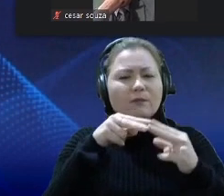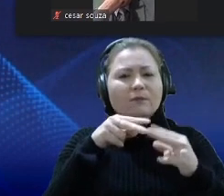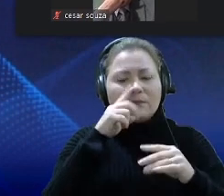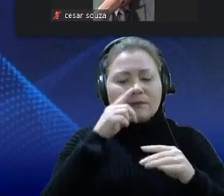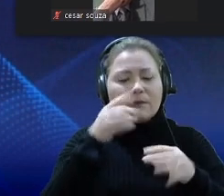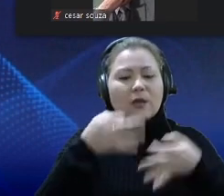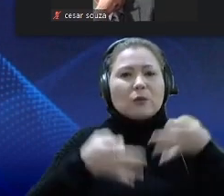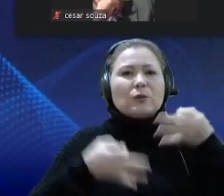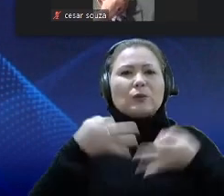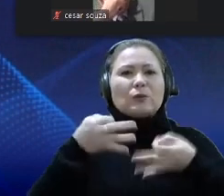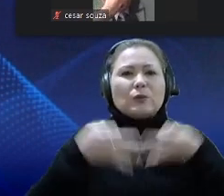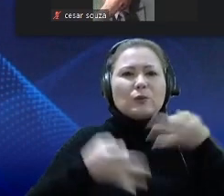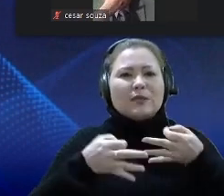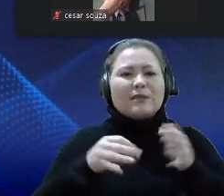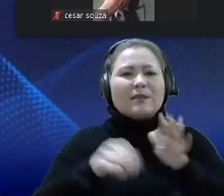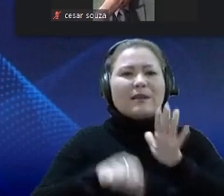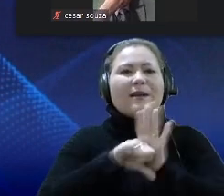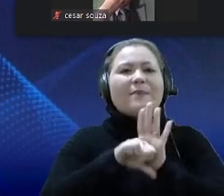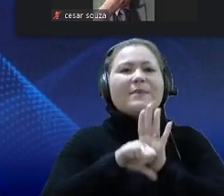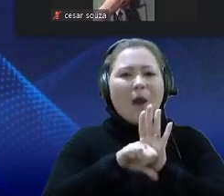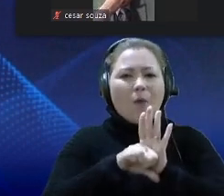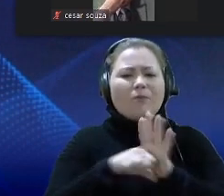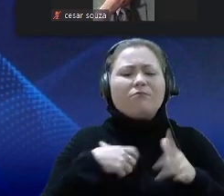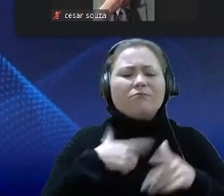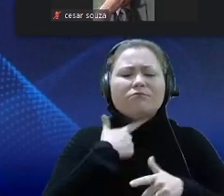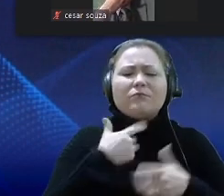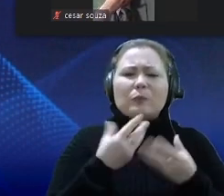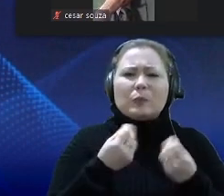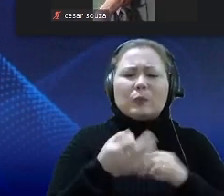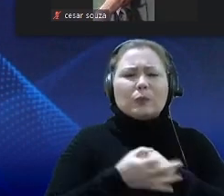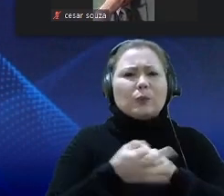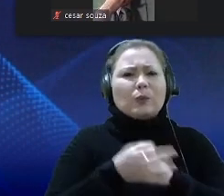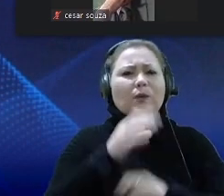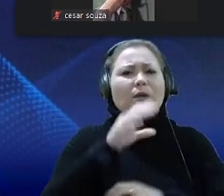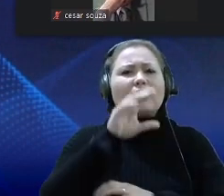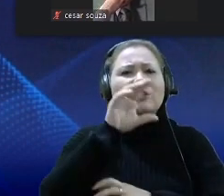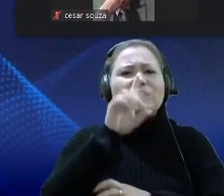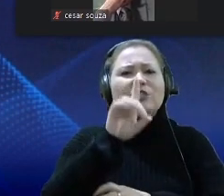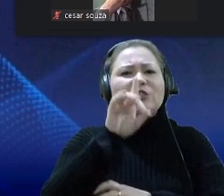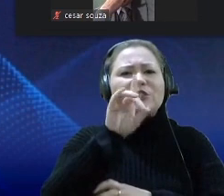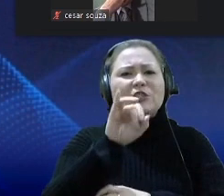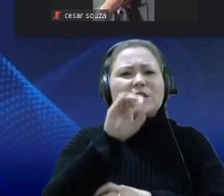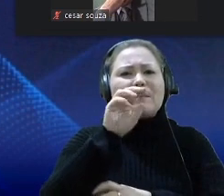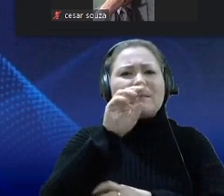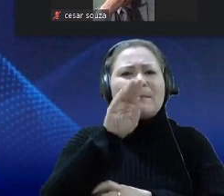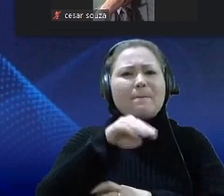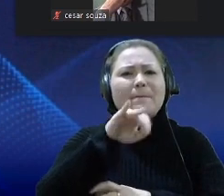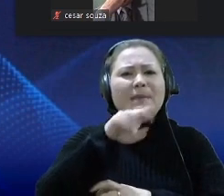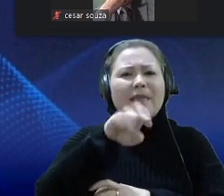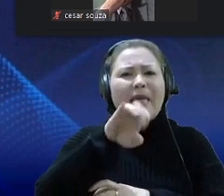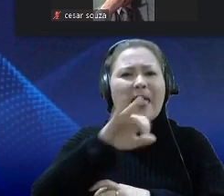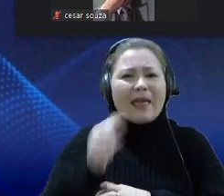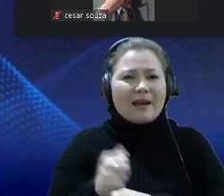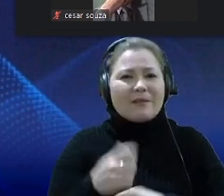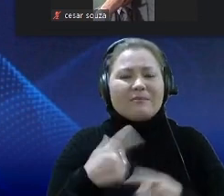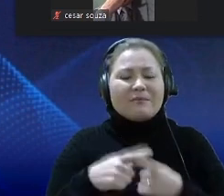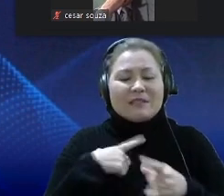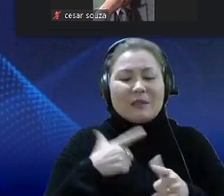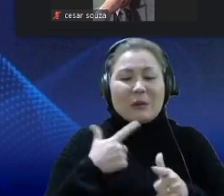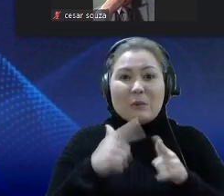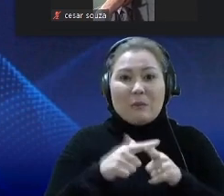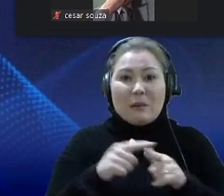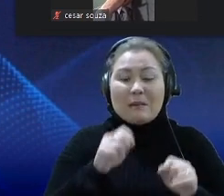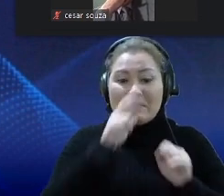justiça criminal. Gostei muito, doutora Edneia, que não seja um takeaway, senão teremos um lockdown.